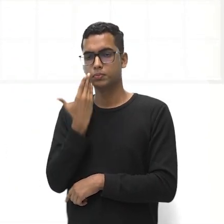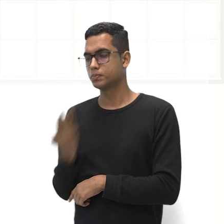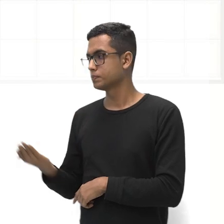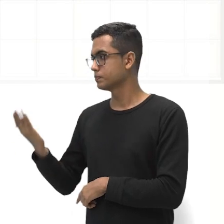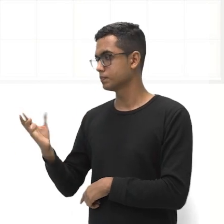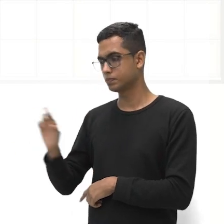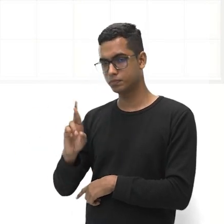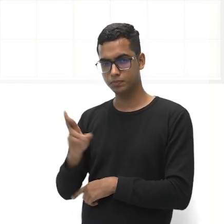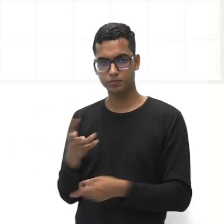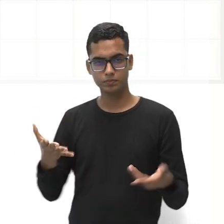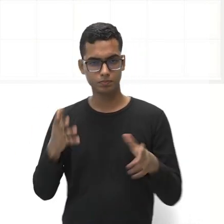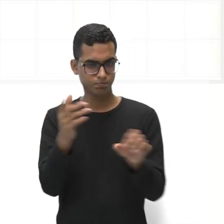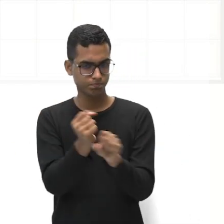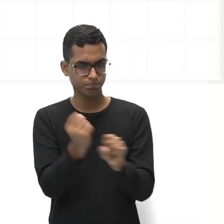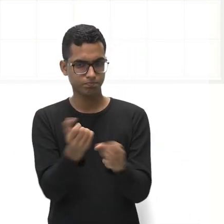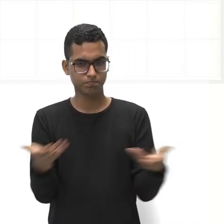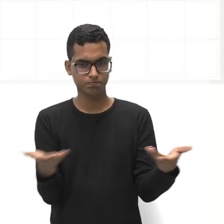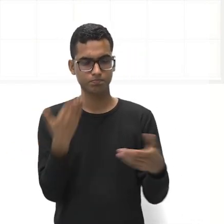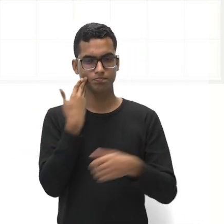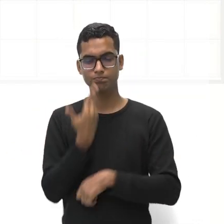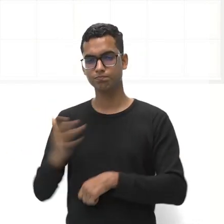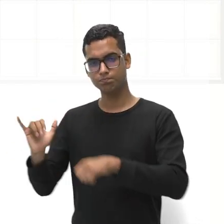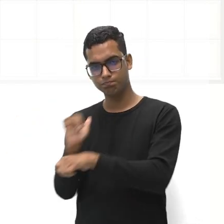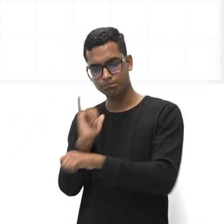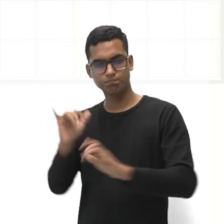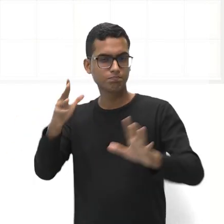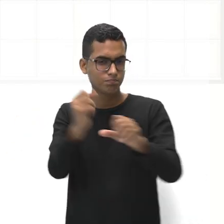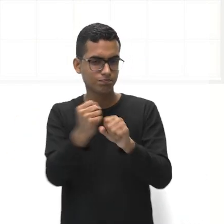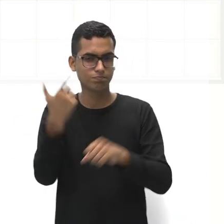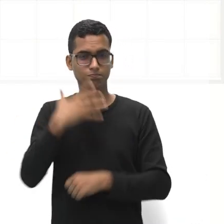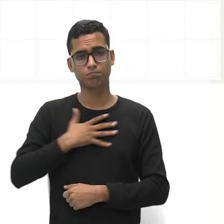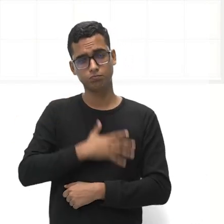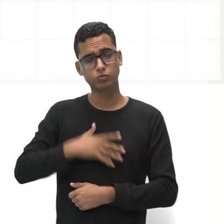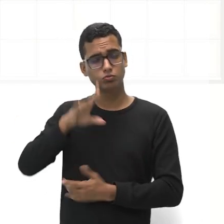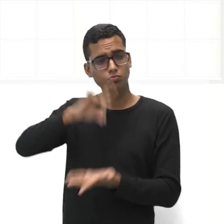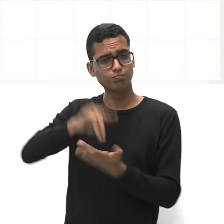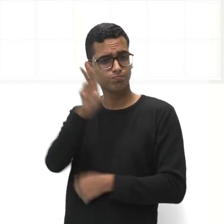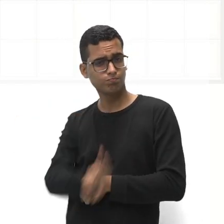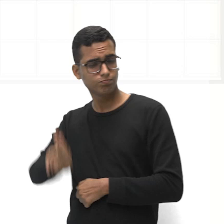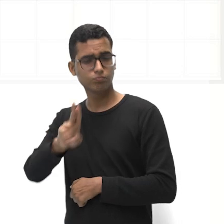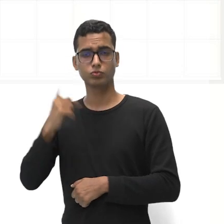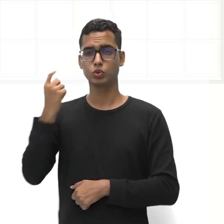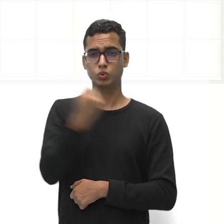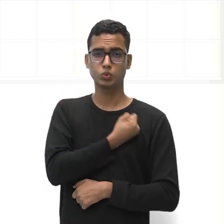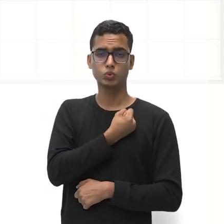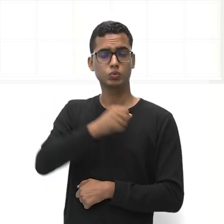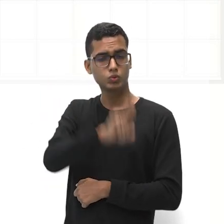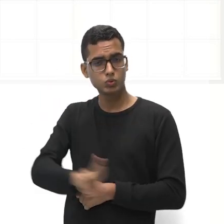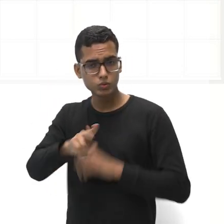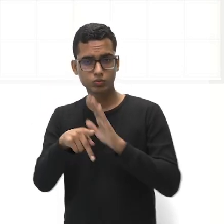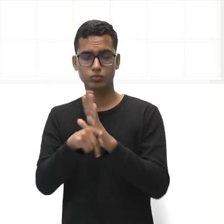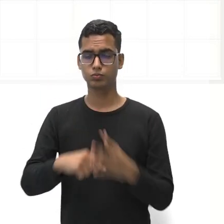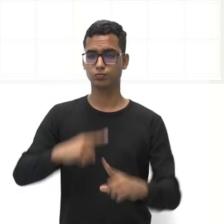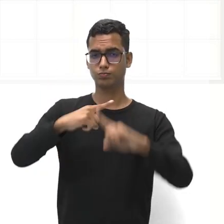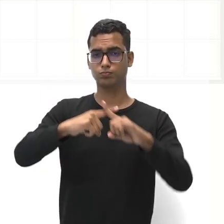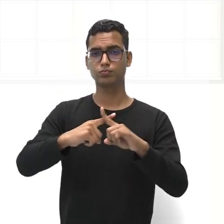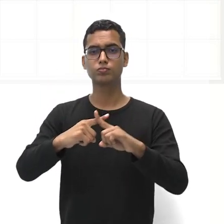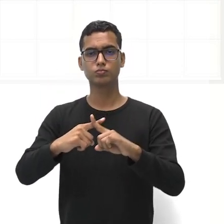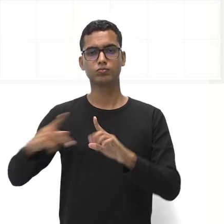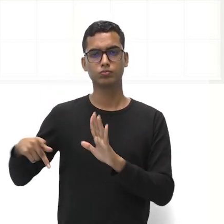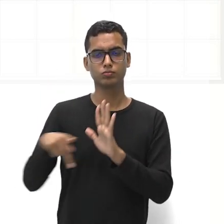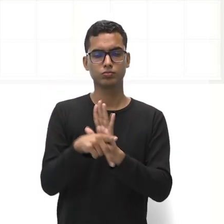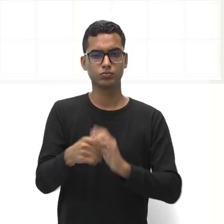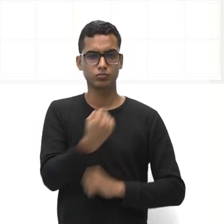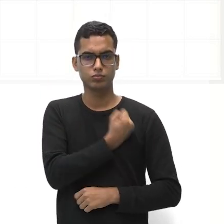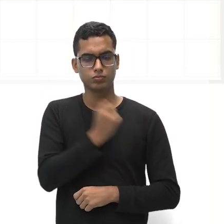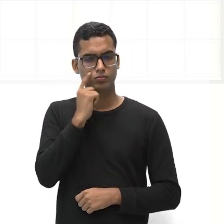artifício de cálculo que eu gosto muito de usar, certo? Quando estou trabalhando com números que são múltiplos